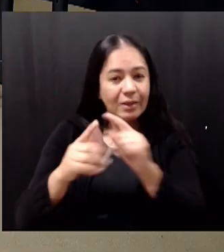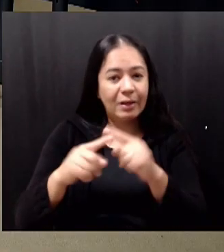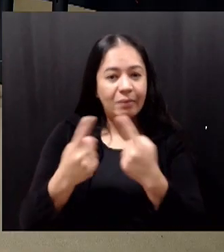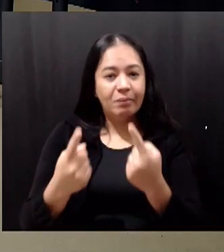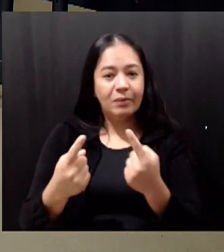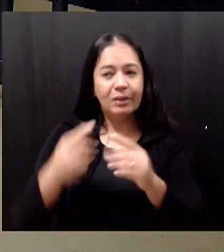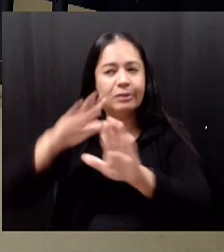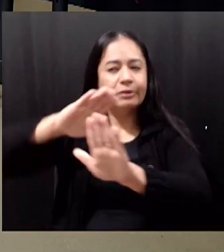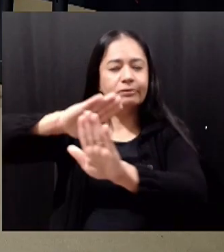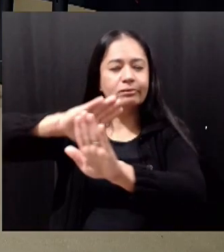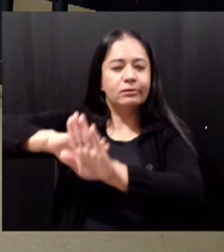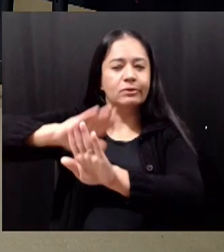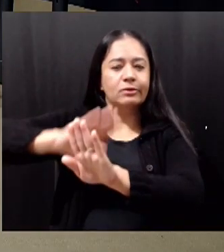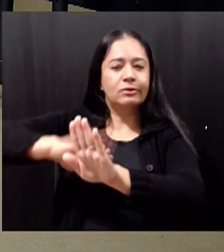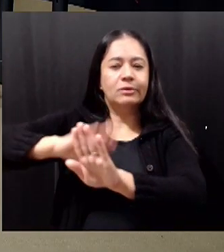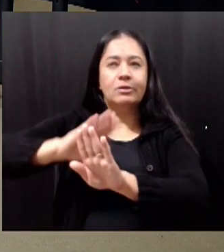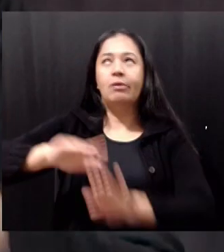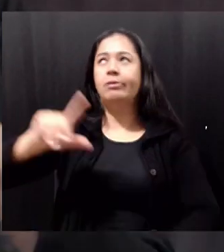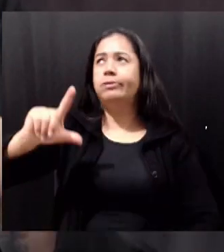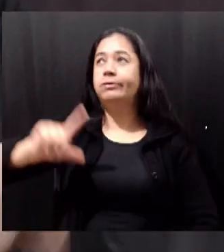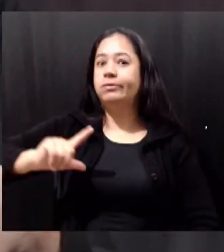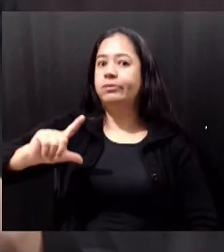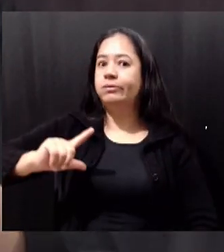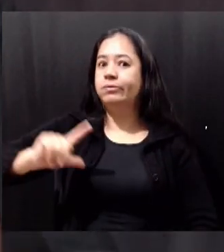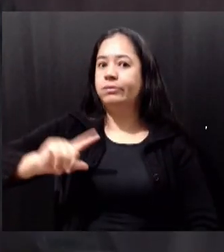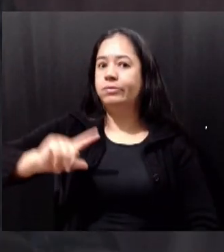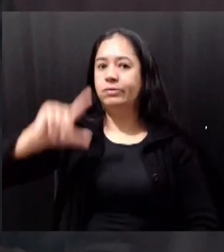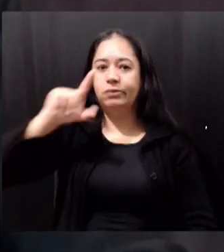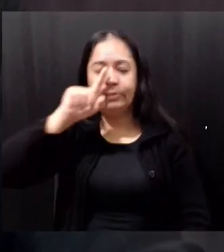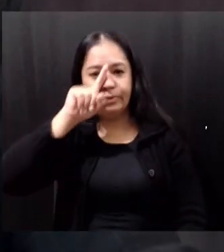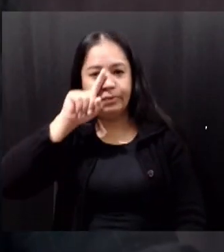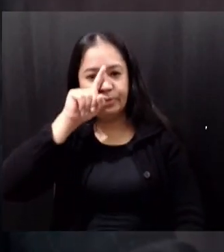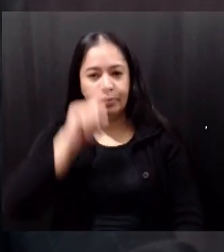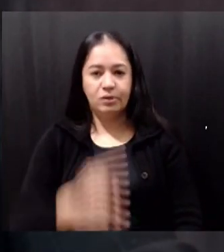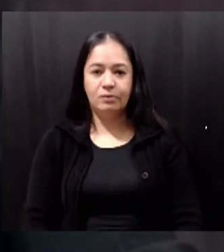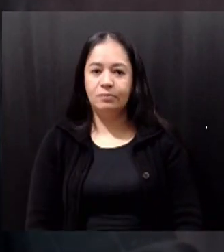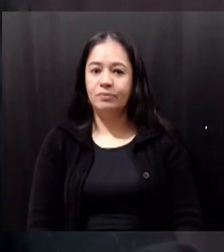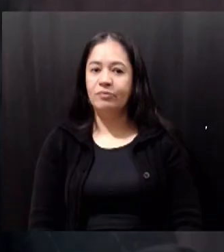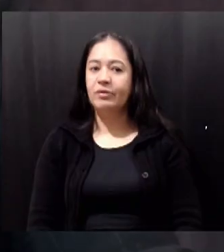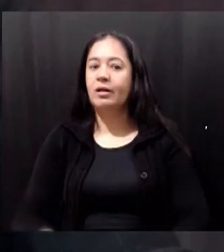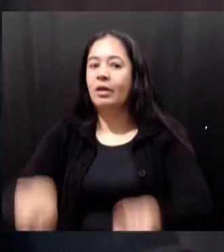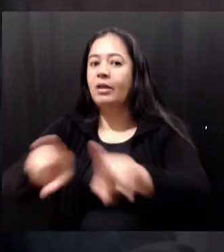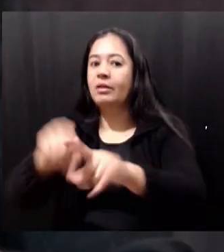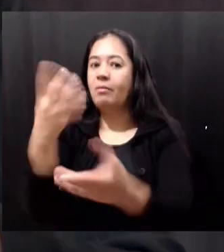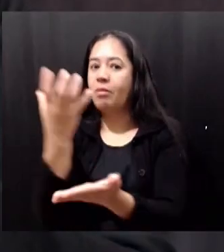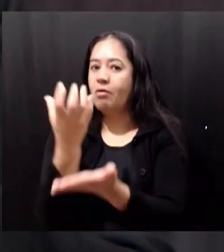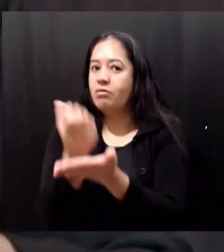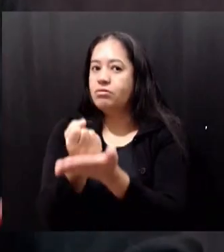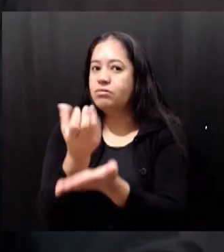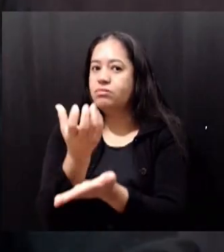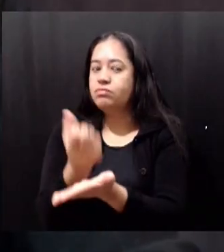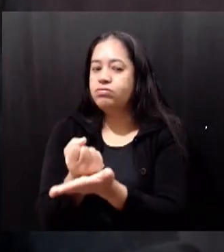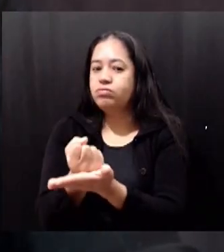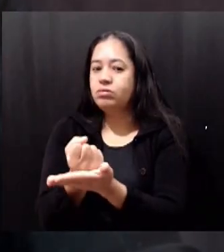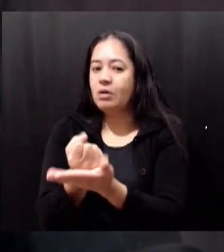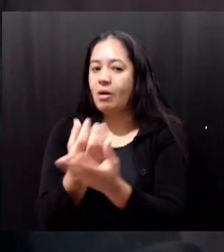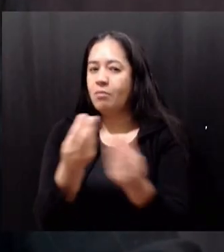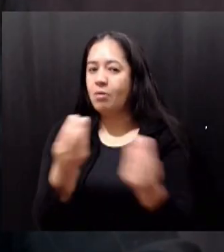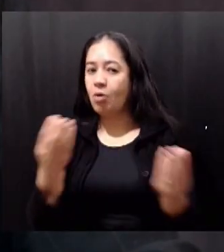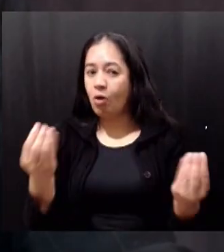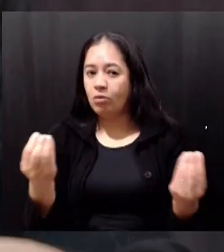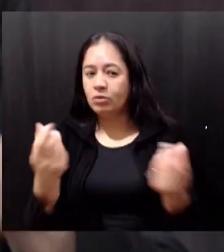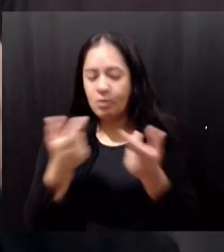Tem muito por trás e tem muitos aplicativos, muitos jogos que